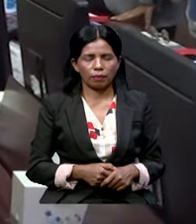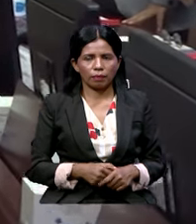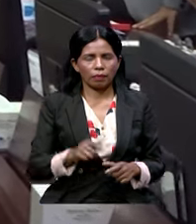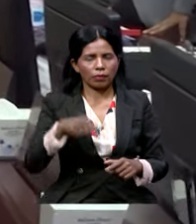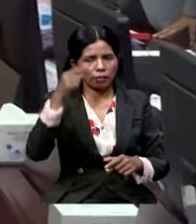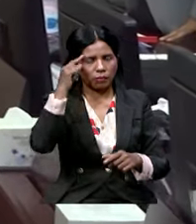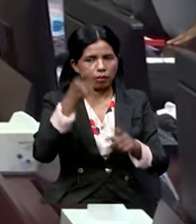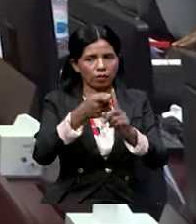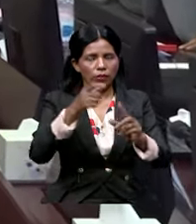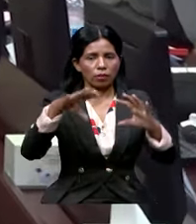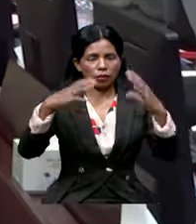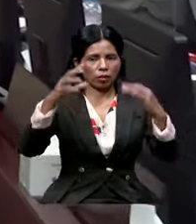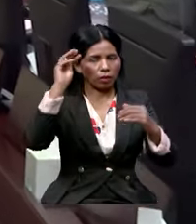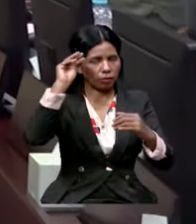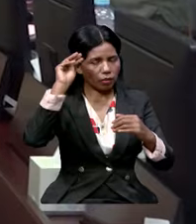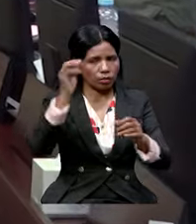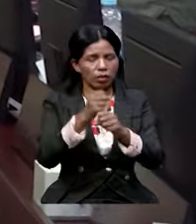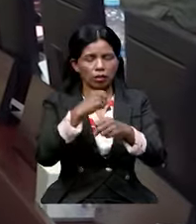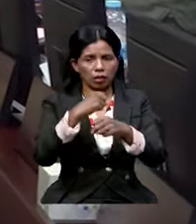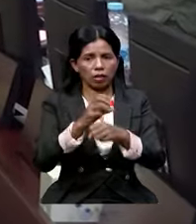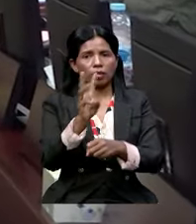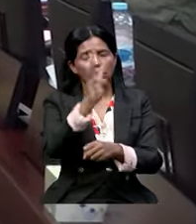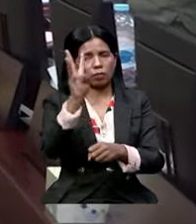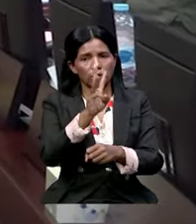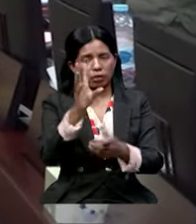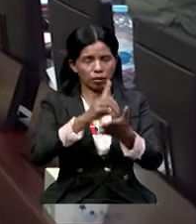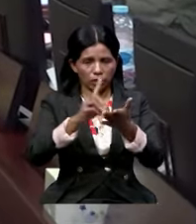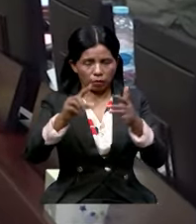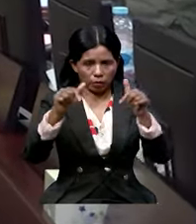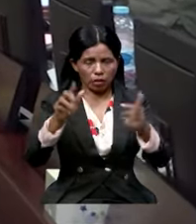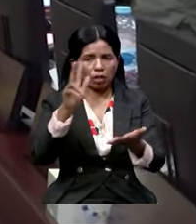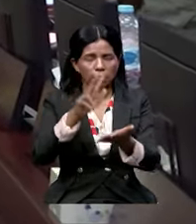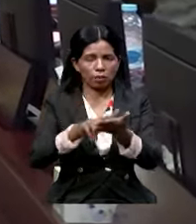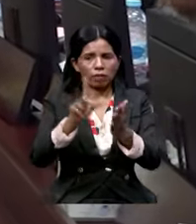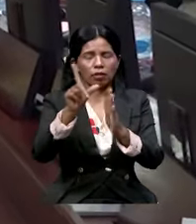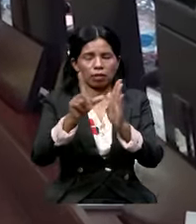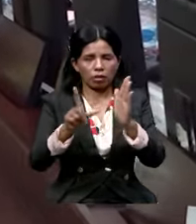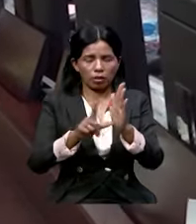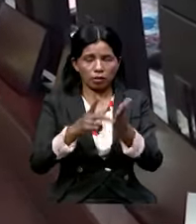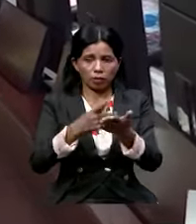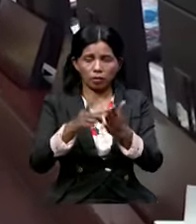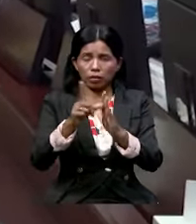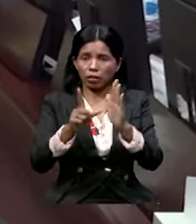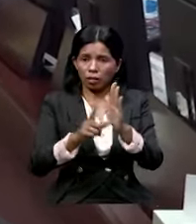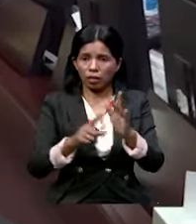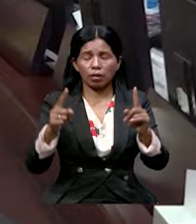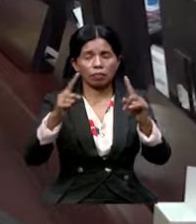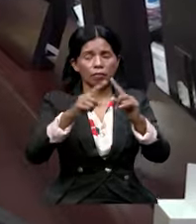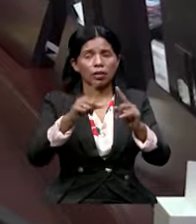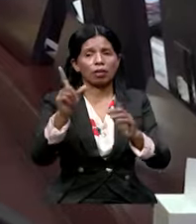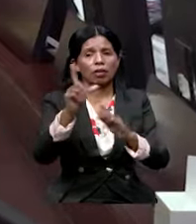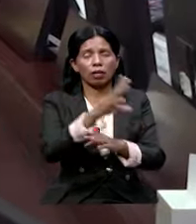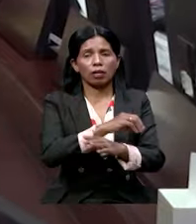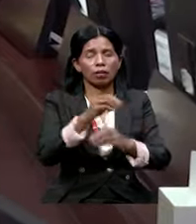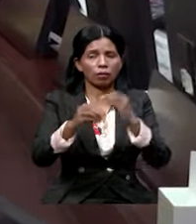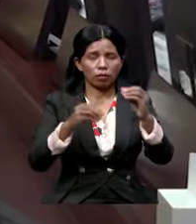Governo lhe se conselho ministro no Behalau e a quarta semana ne aprova projeto proposta lei ba autorização legislativa